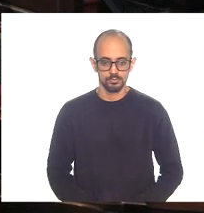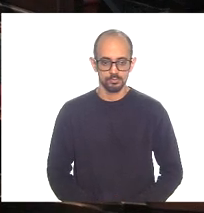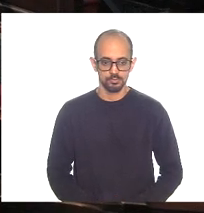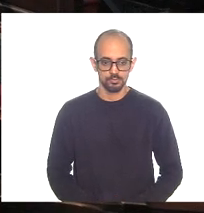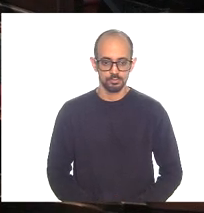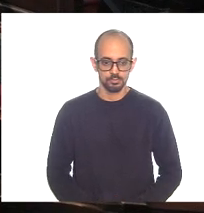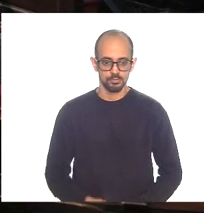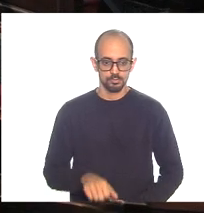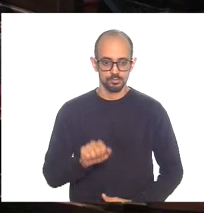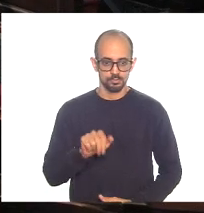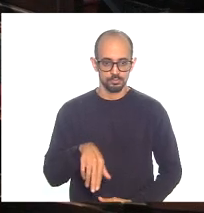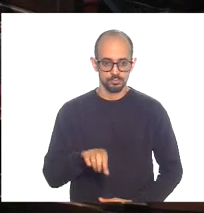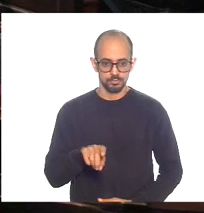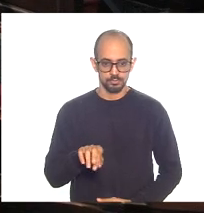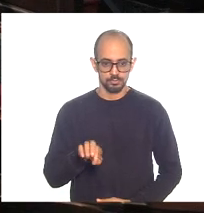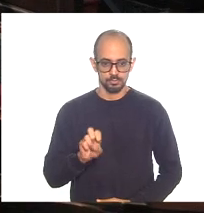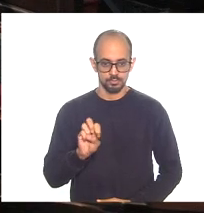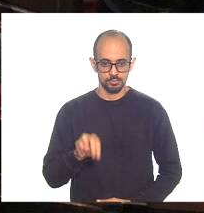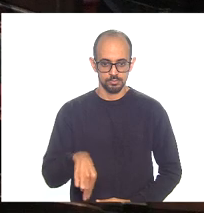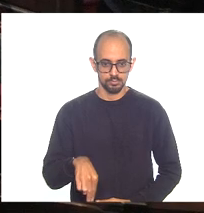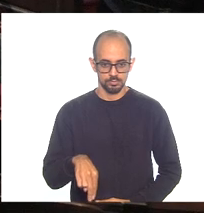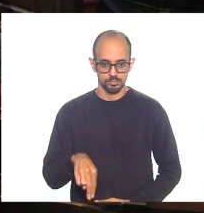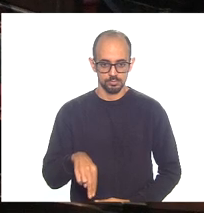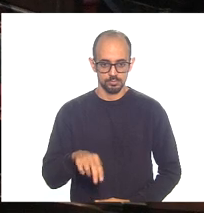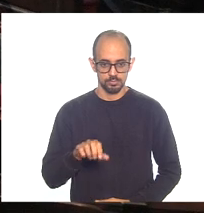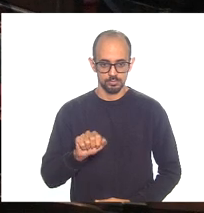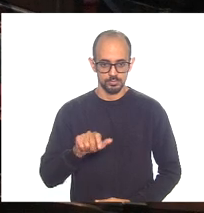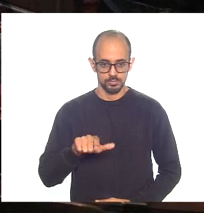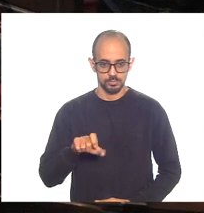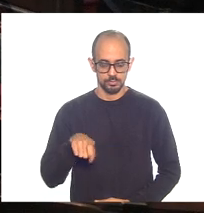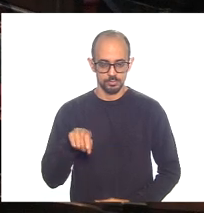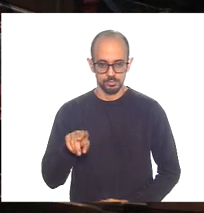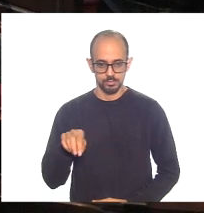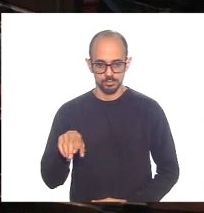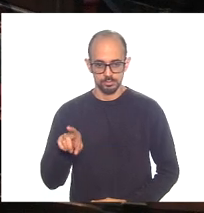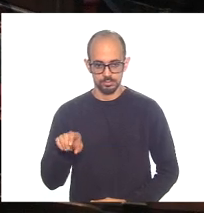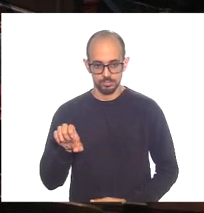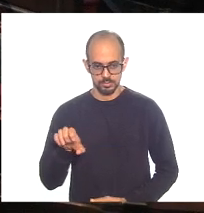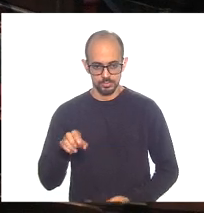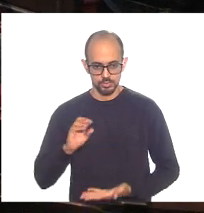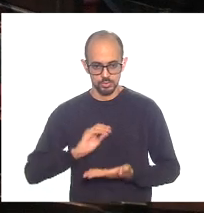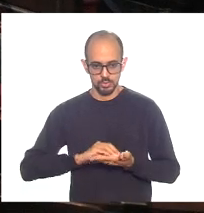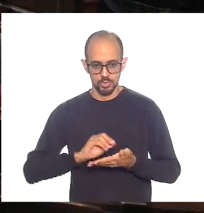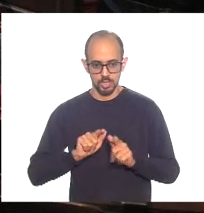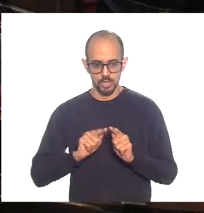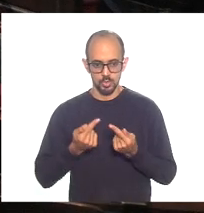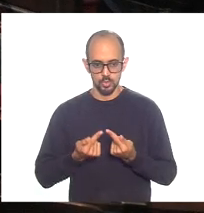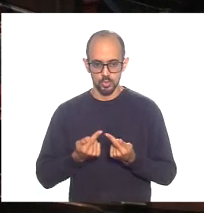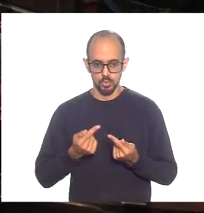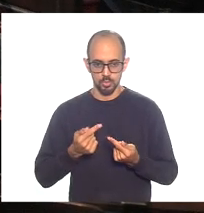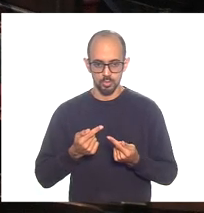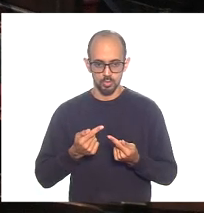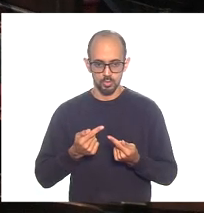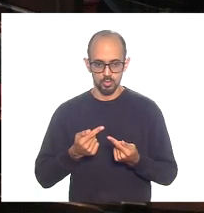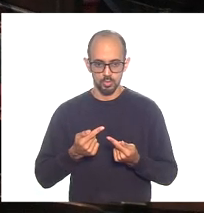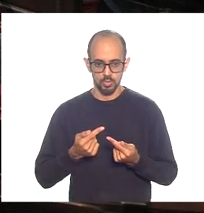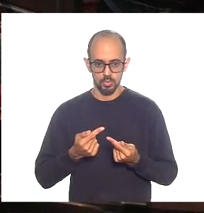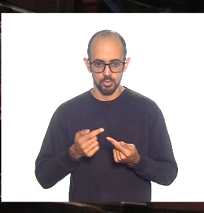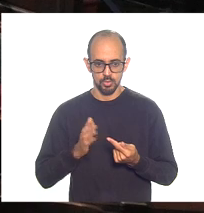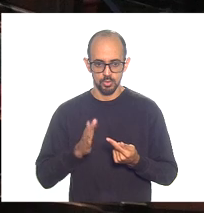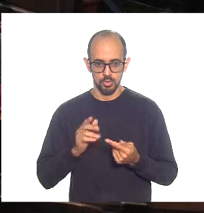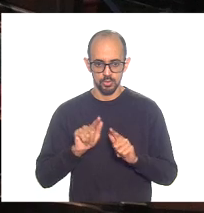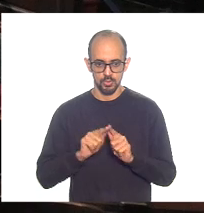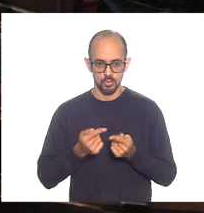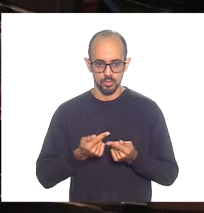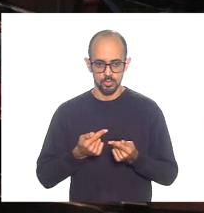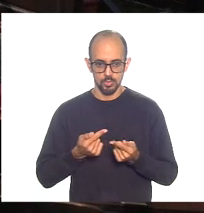Anderson Alexandre. Eu já tinha colocado ele, o Anderson Alexandre, do grupo. Eu contabilizei. Agora falta o Rosenberg